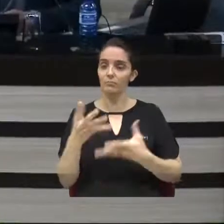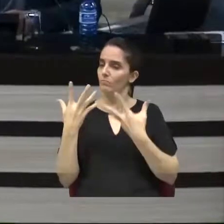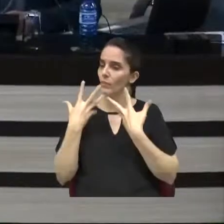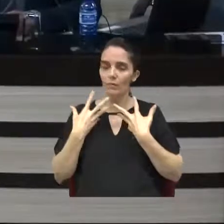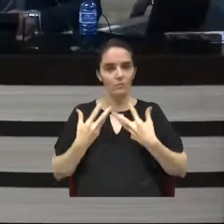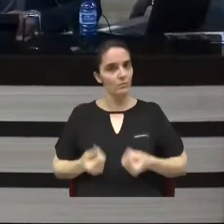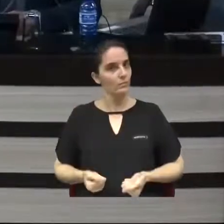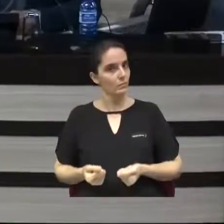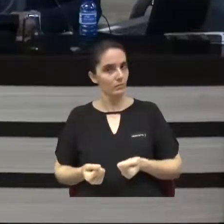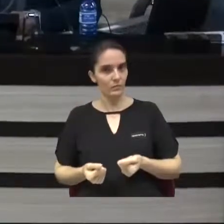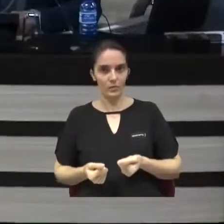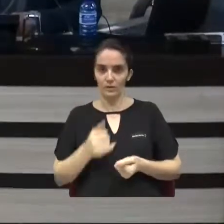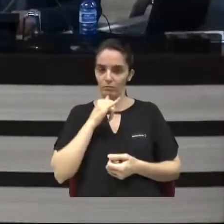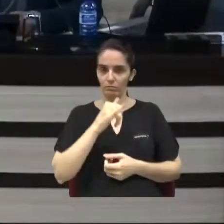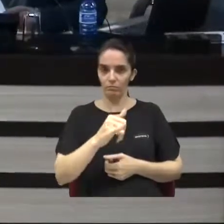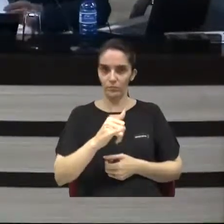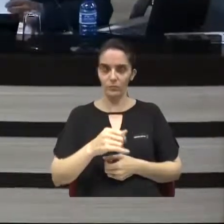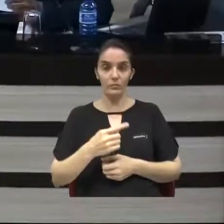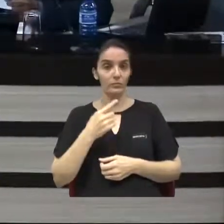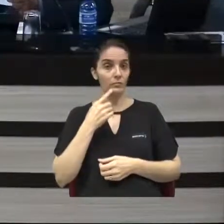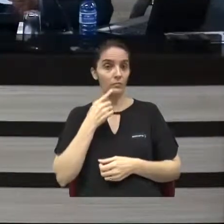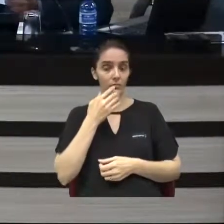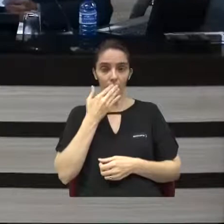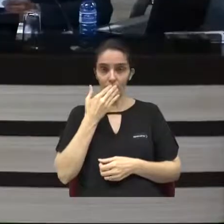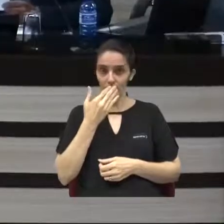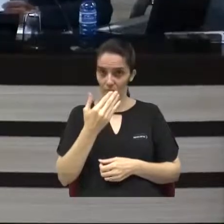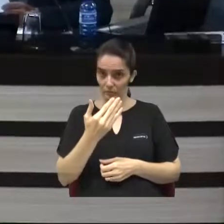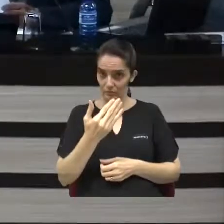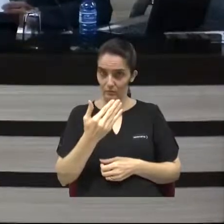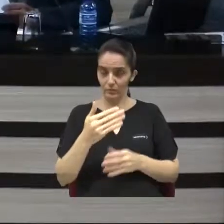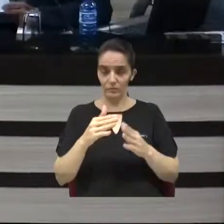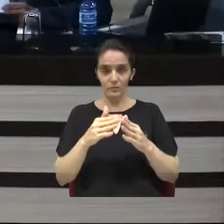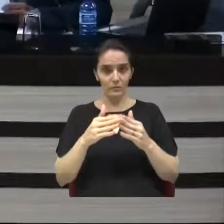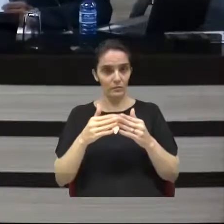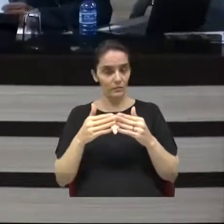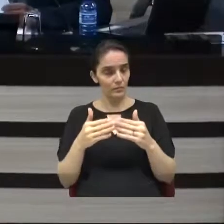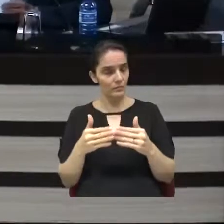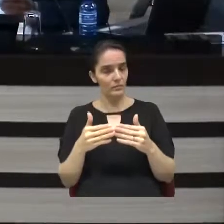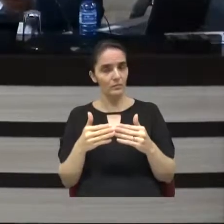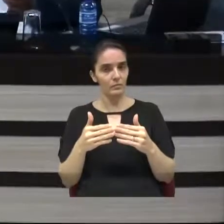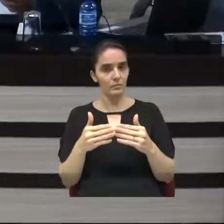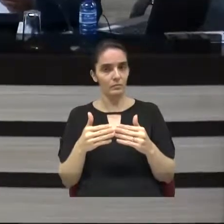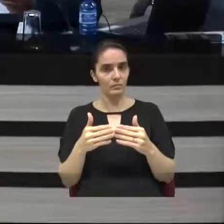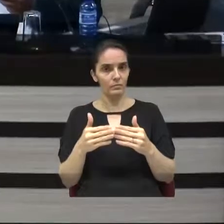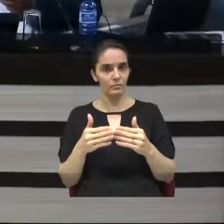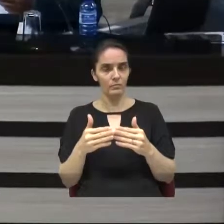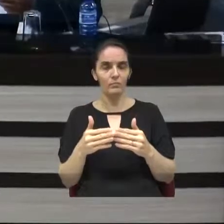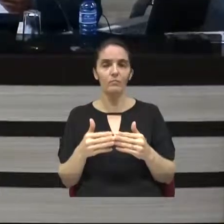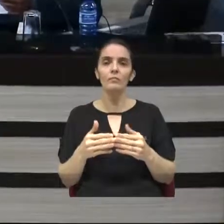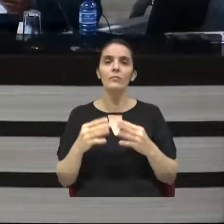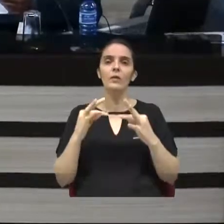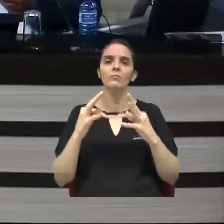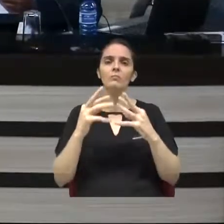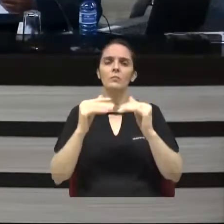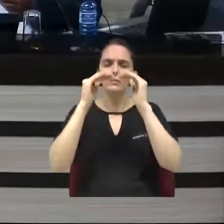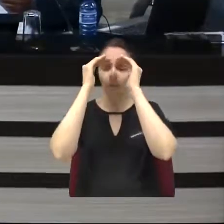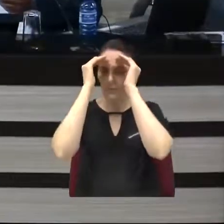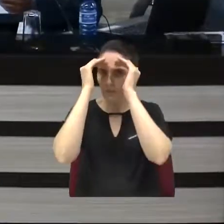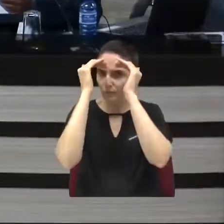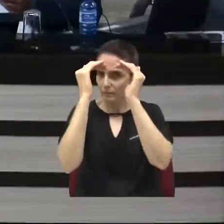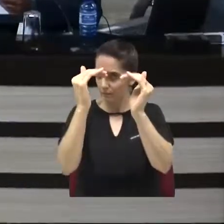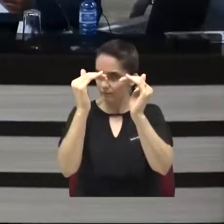Cleiton Aparecido da Silva, vereador deste Legislativo Municipal, venho, muito respeitosamente, através do presente